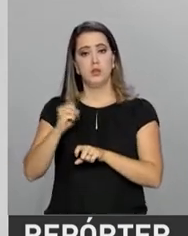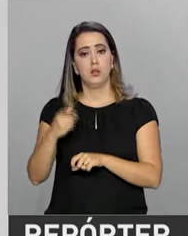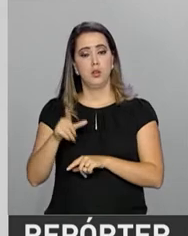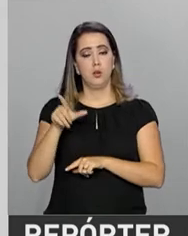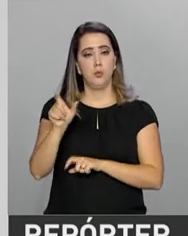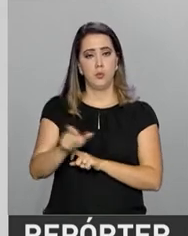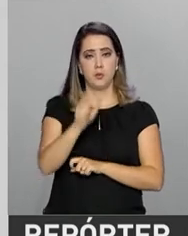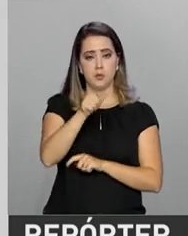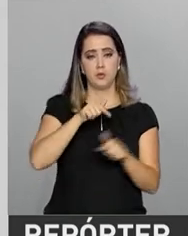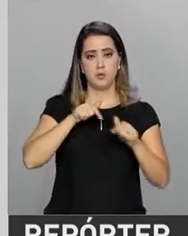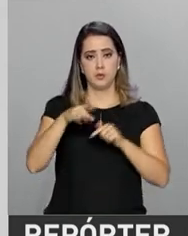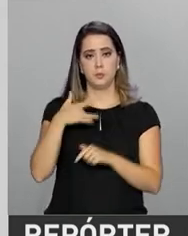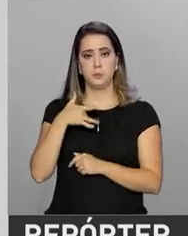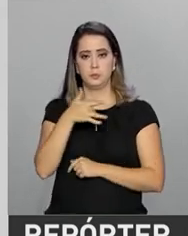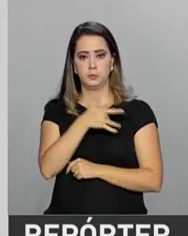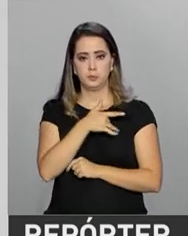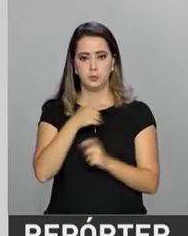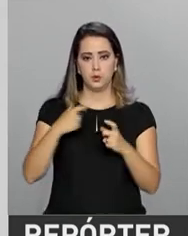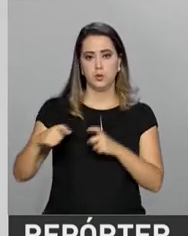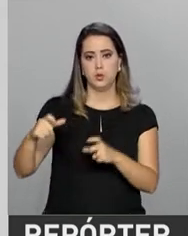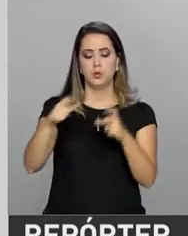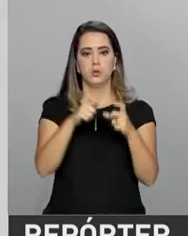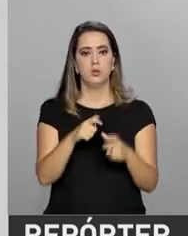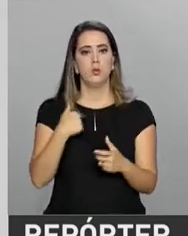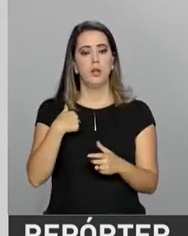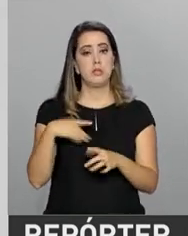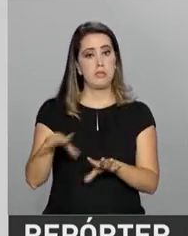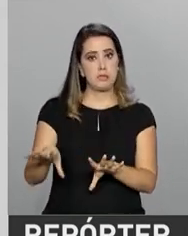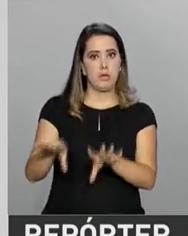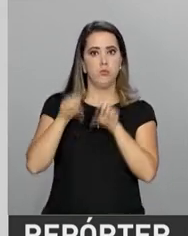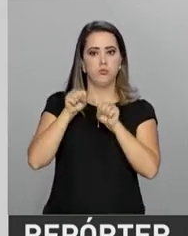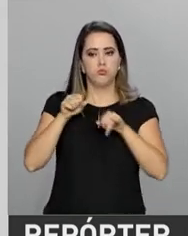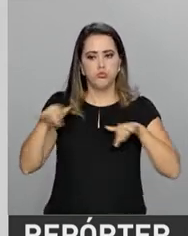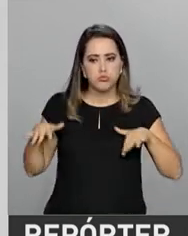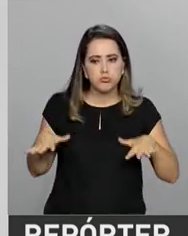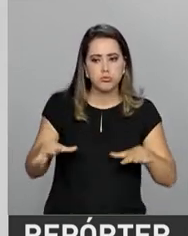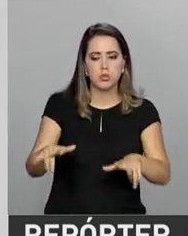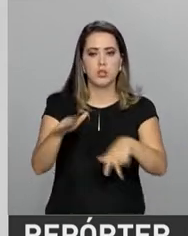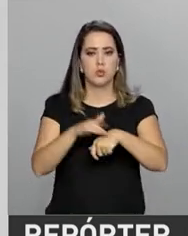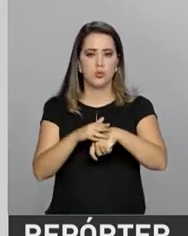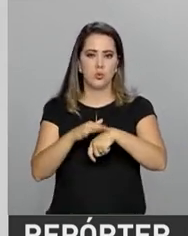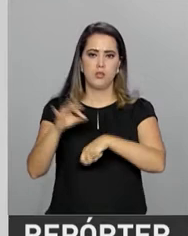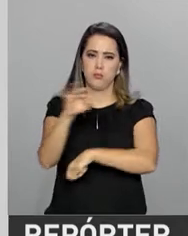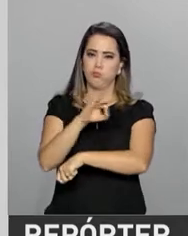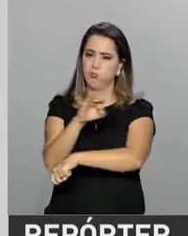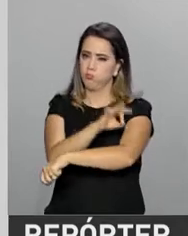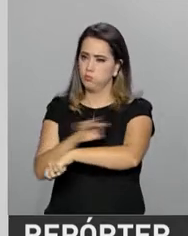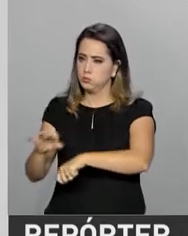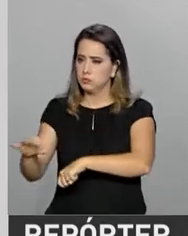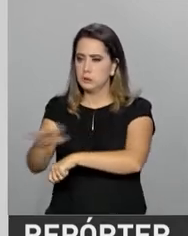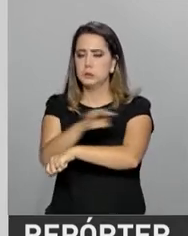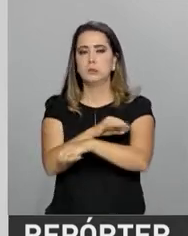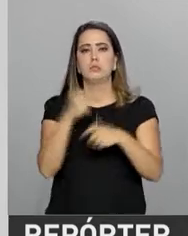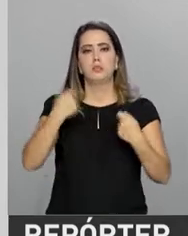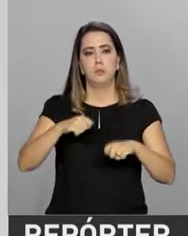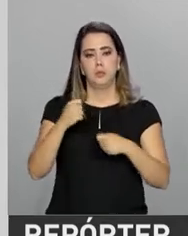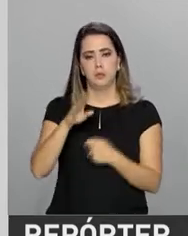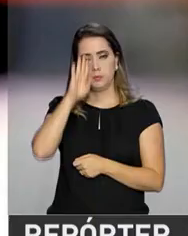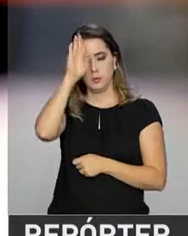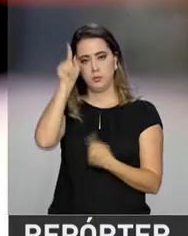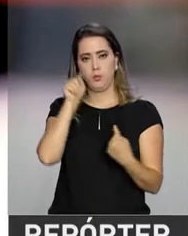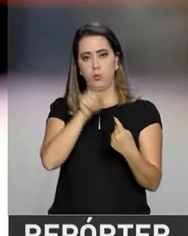selecionados moradores de locais com epidemia de doenças causadas pelo mosquito também devem ter prioridade